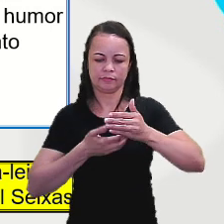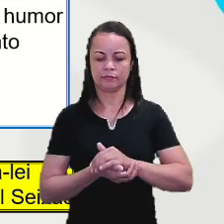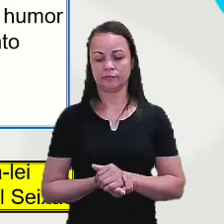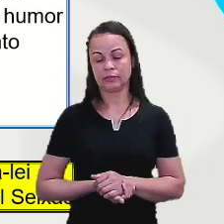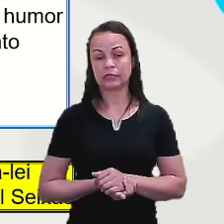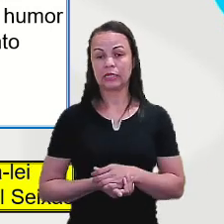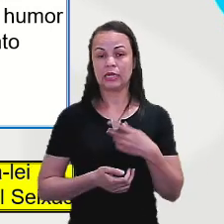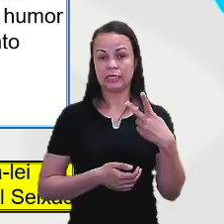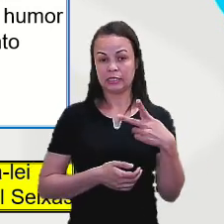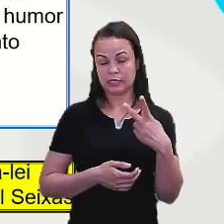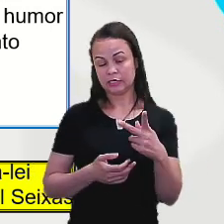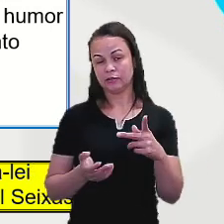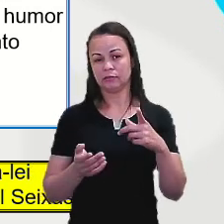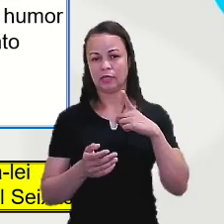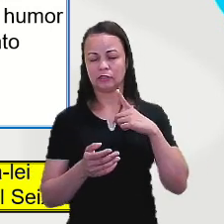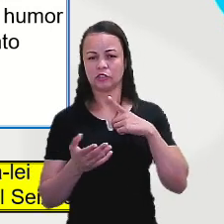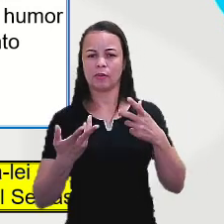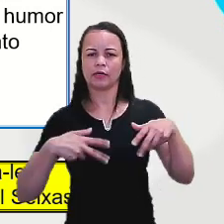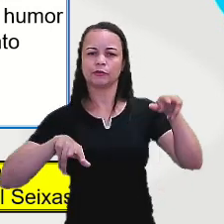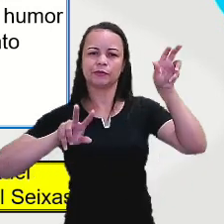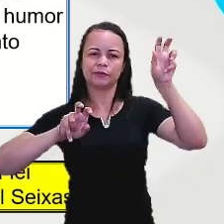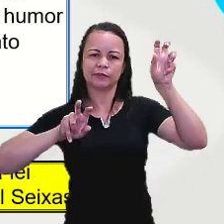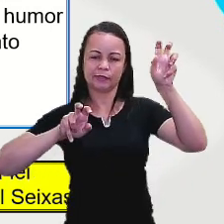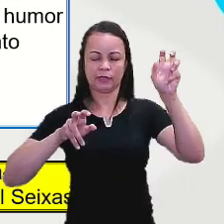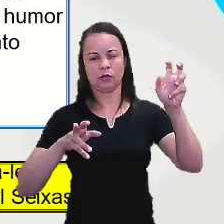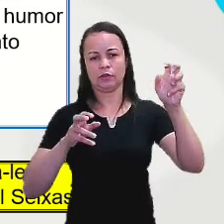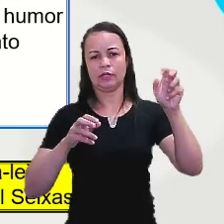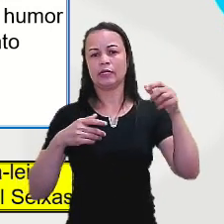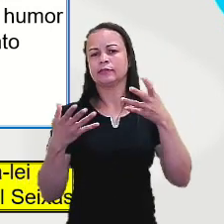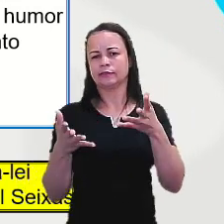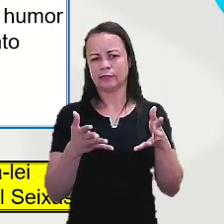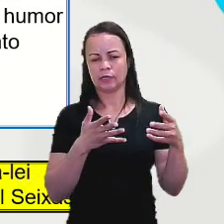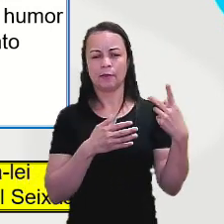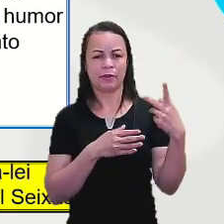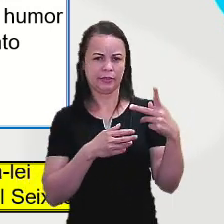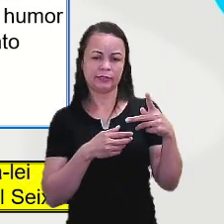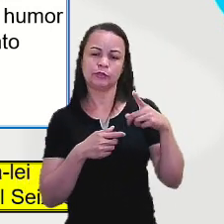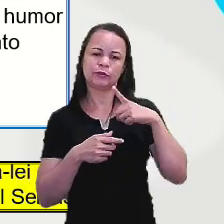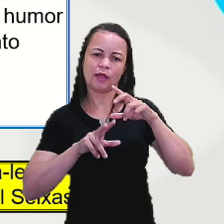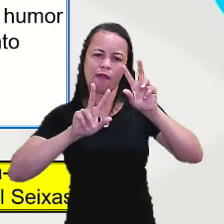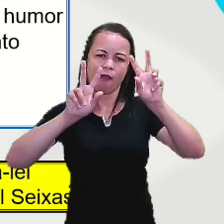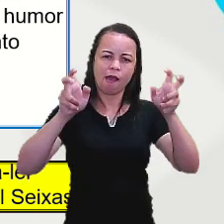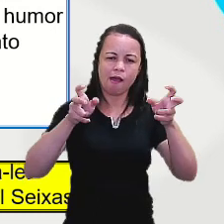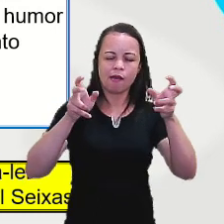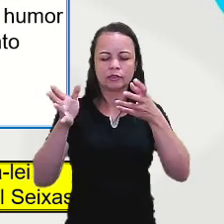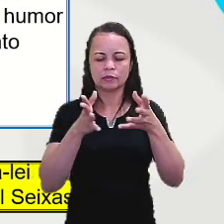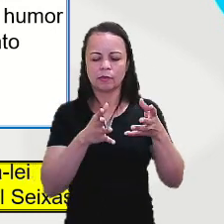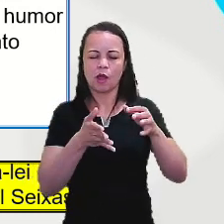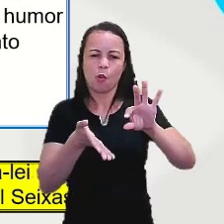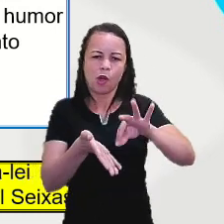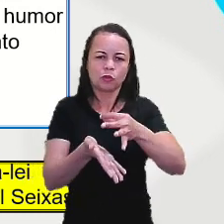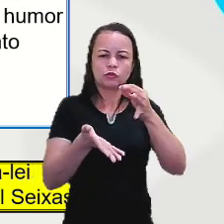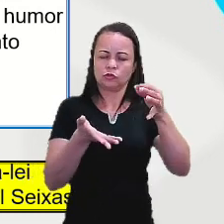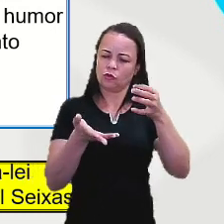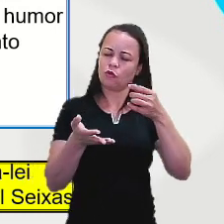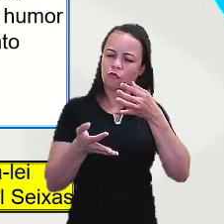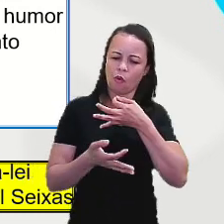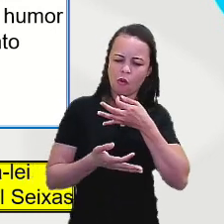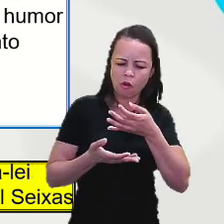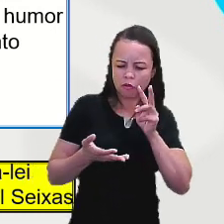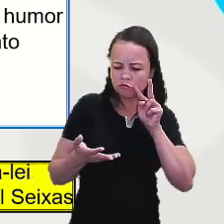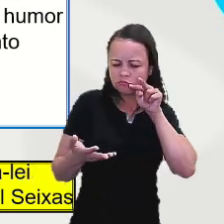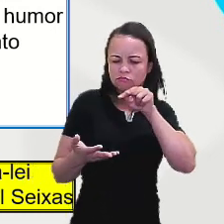contexto, isso será chamado de citação. Sempre em aspas deve vir. O autor vou conferir e não posso esquecer-me